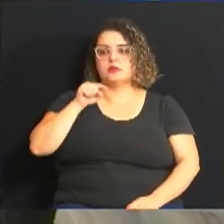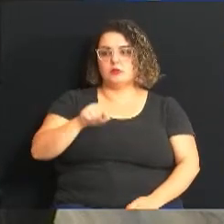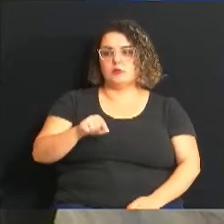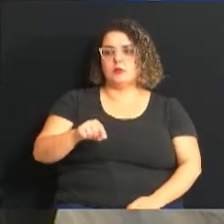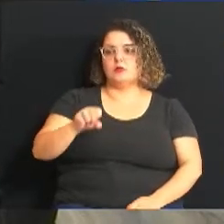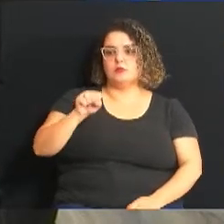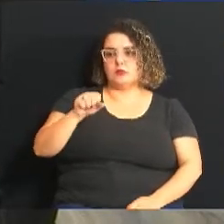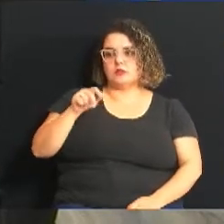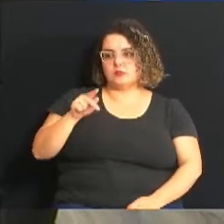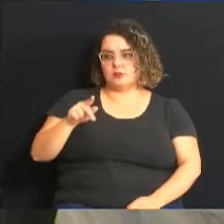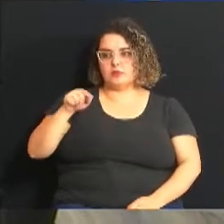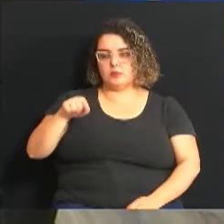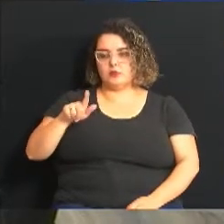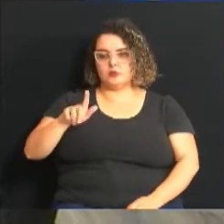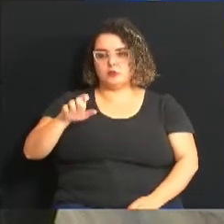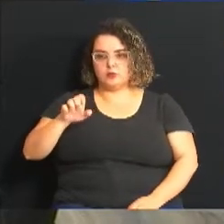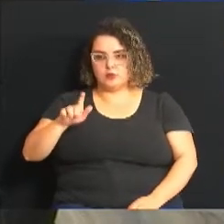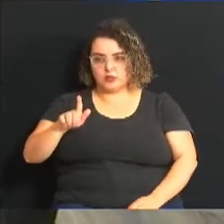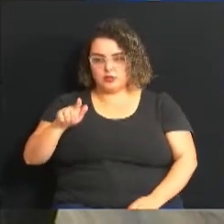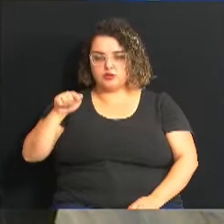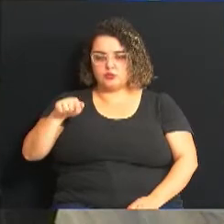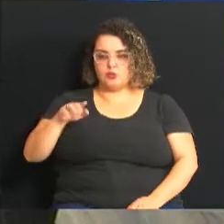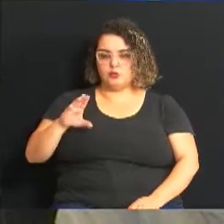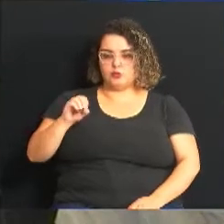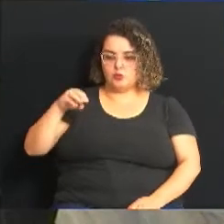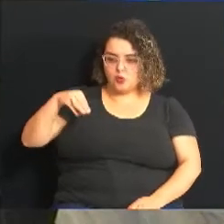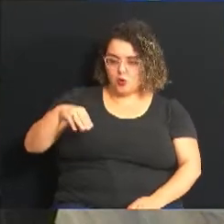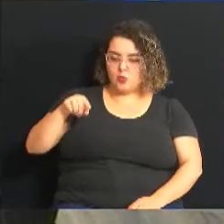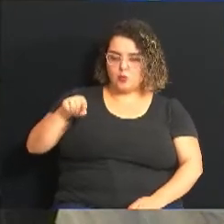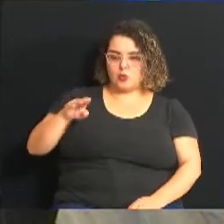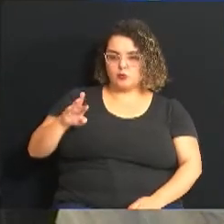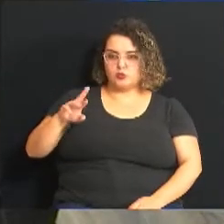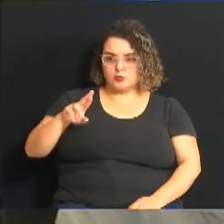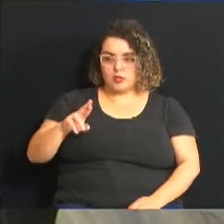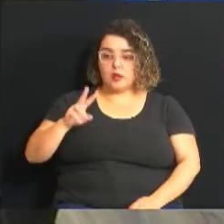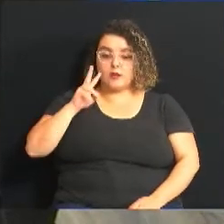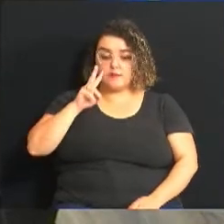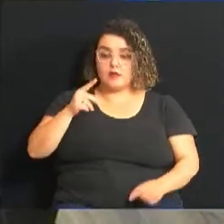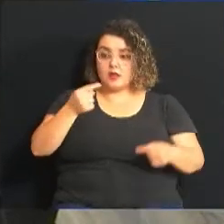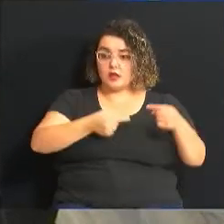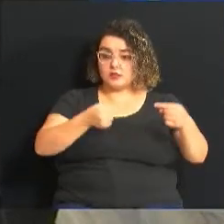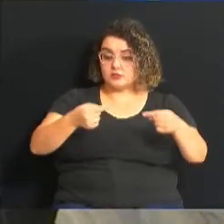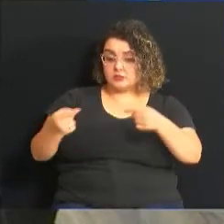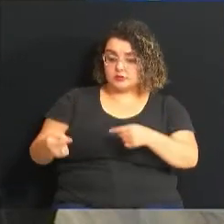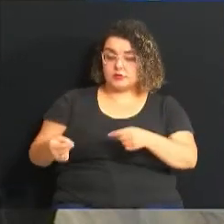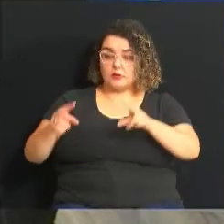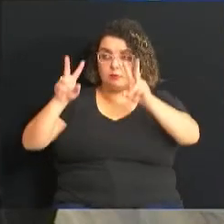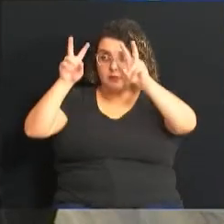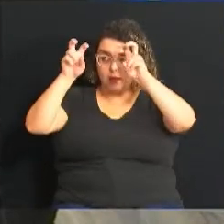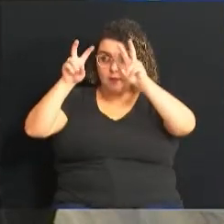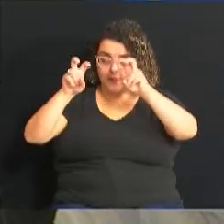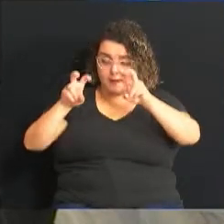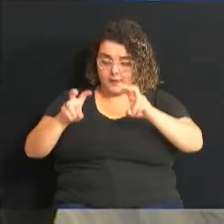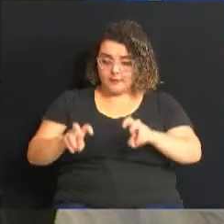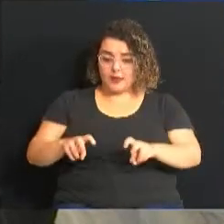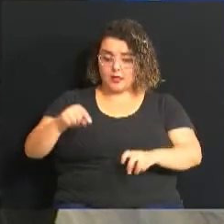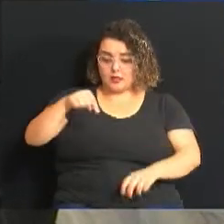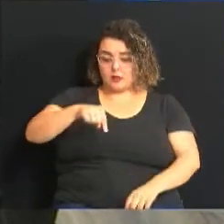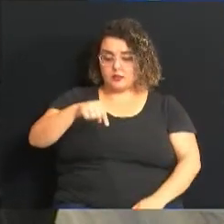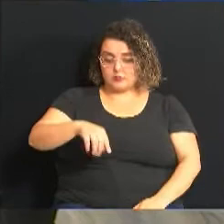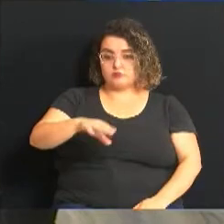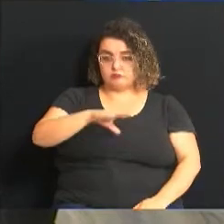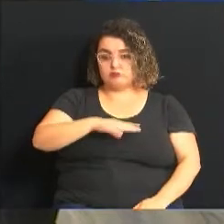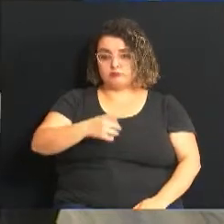campinas.sp.leg.br. A pessoa entra, vê lá quais foram as discussões que elas trouxeram aqui na Câmara Municipal e podem